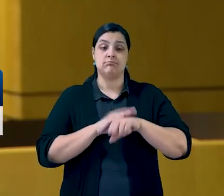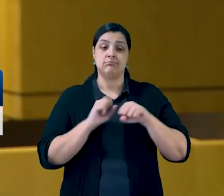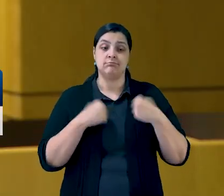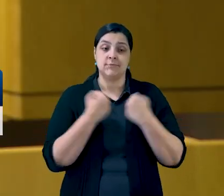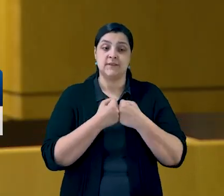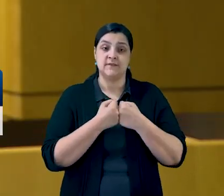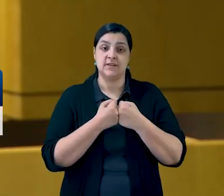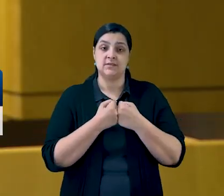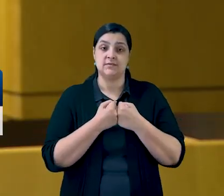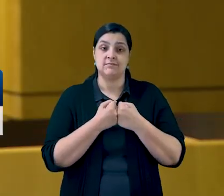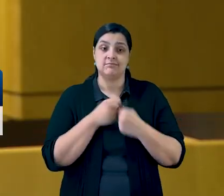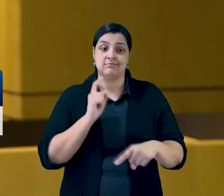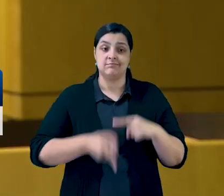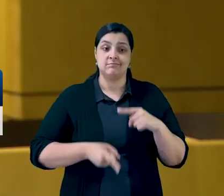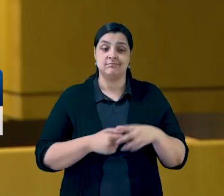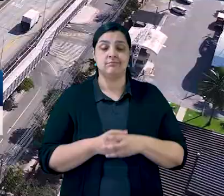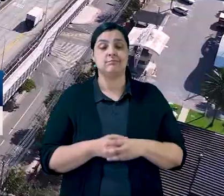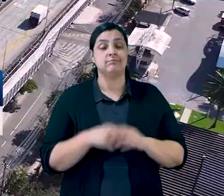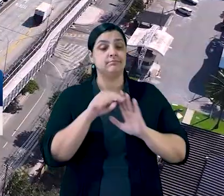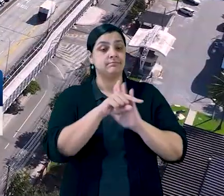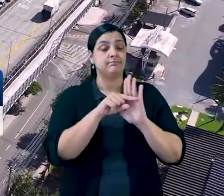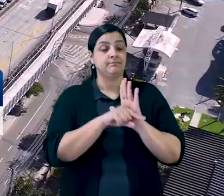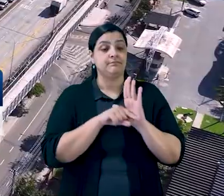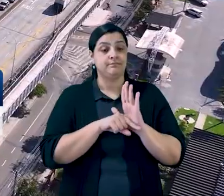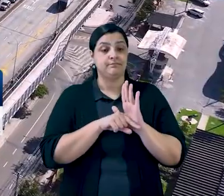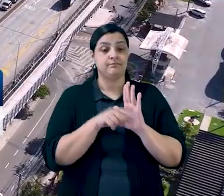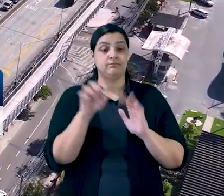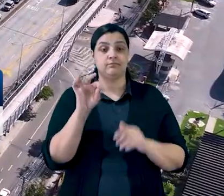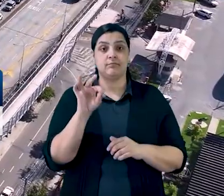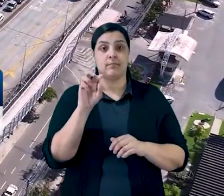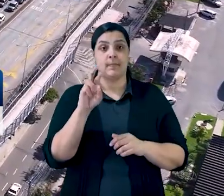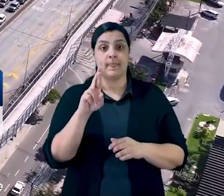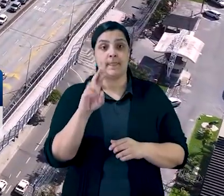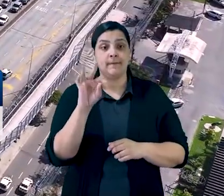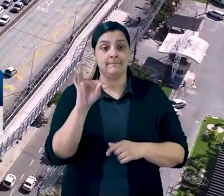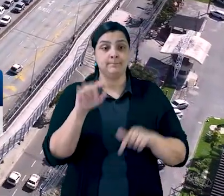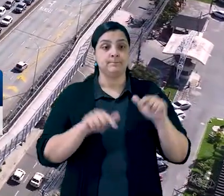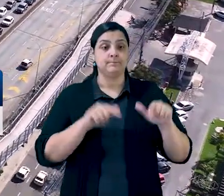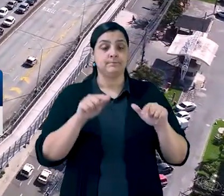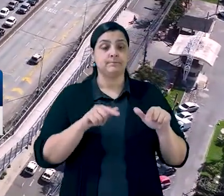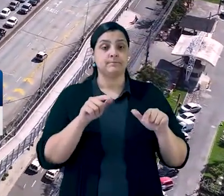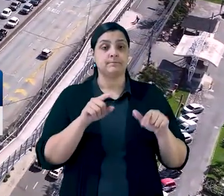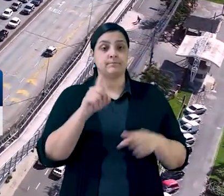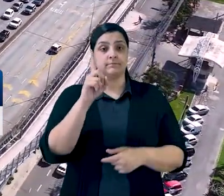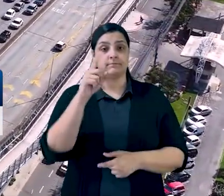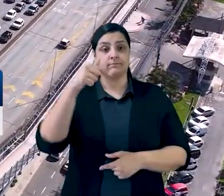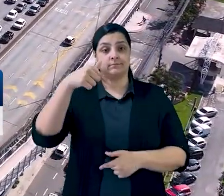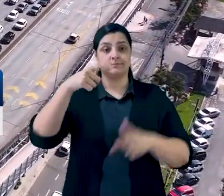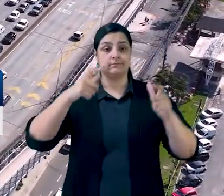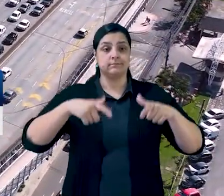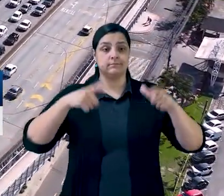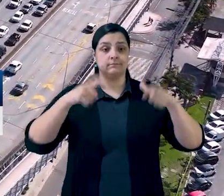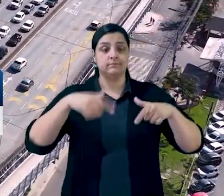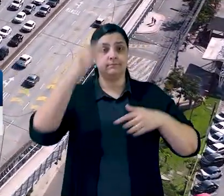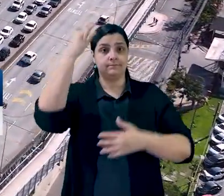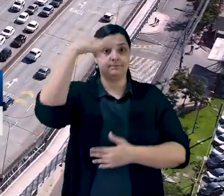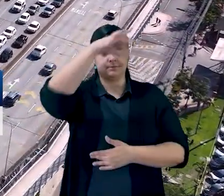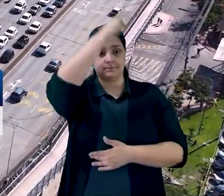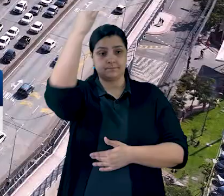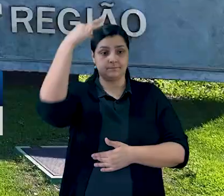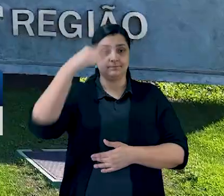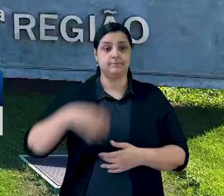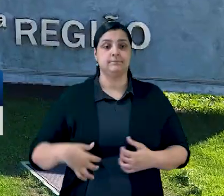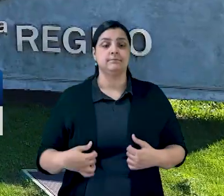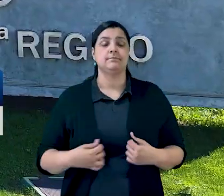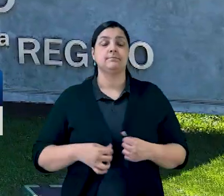configuraria cerceamento do direito de defesa. Ao analisar o caso, o Tribunal Regional do Trabalho da 17ª Região, no